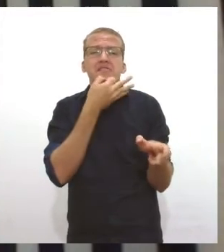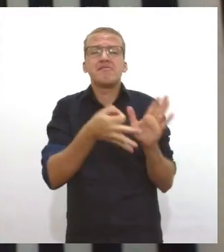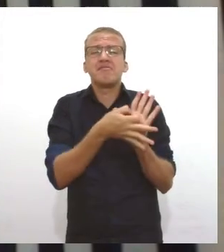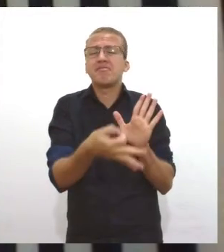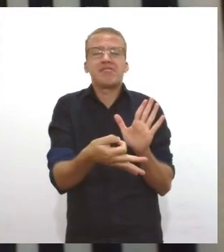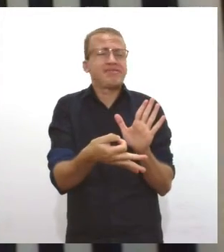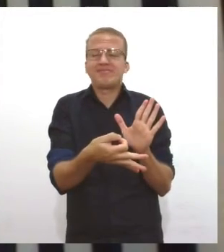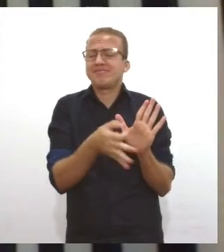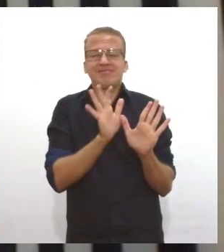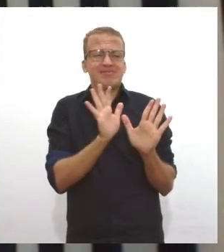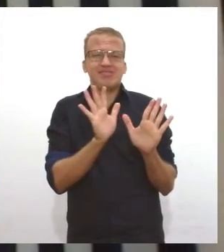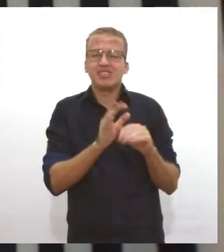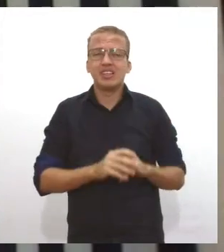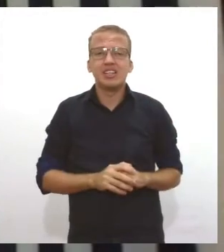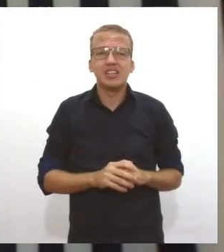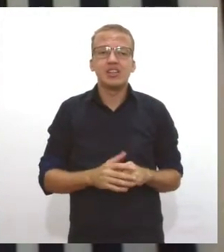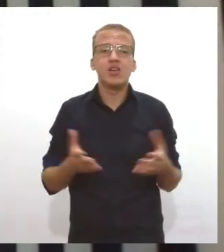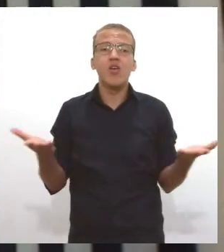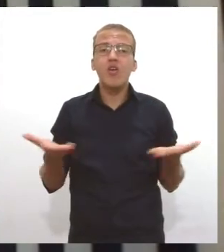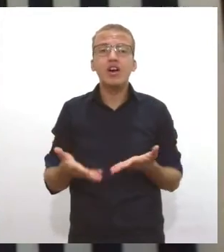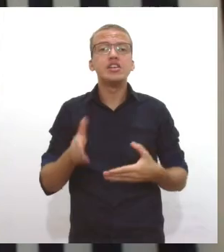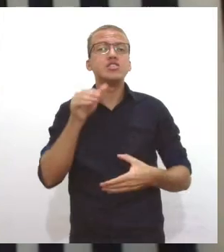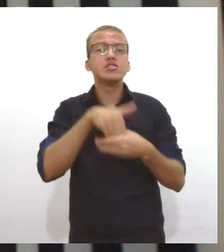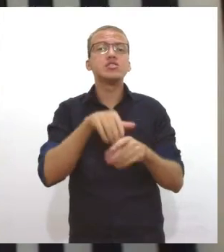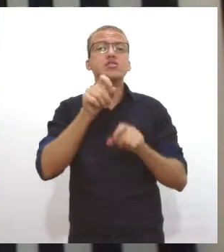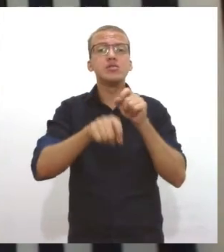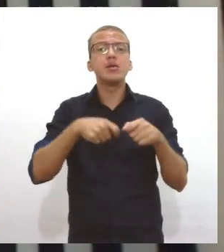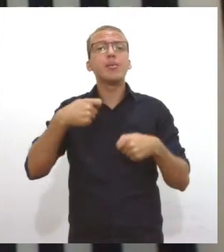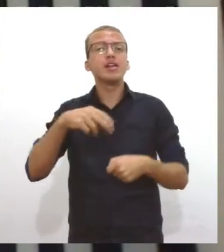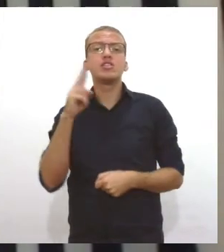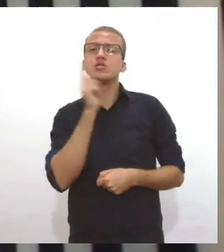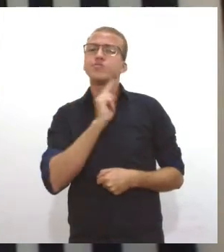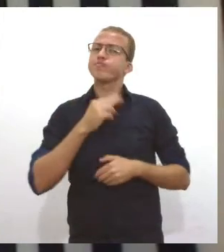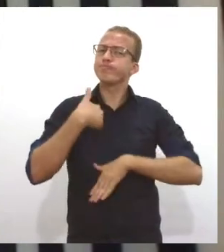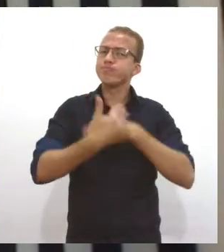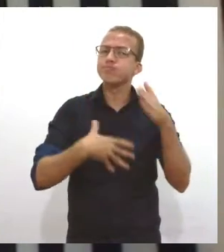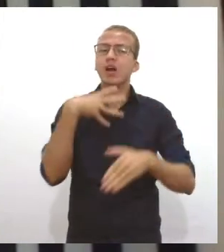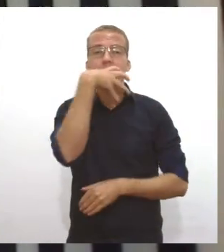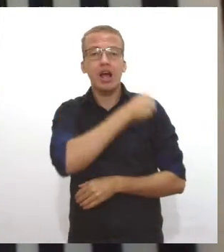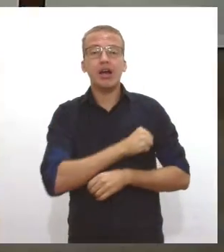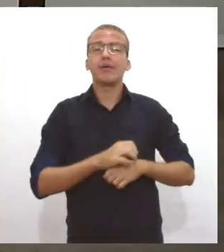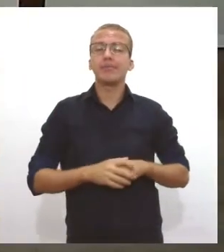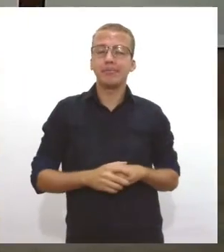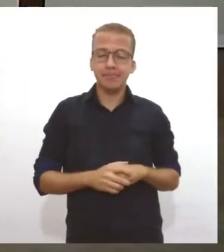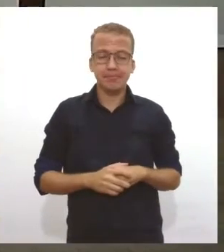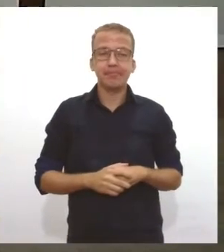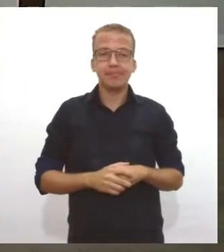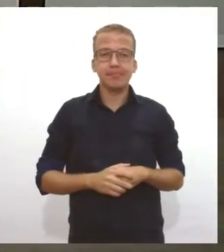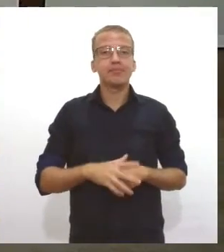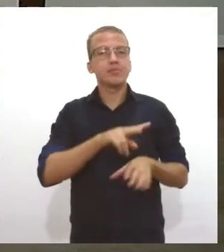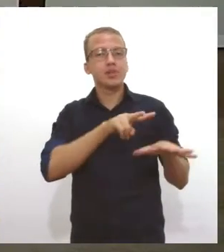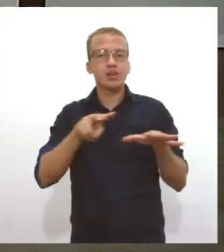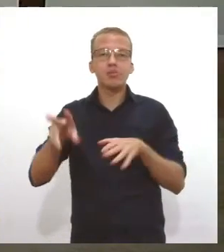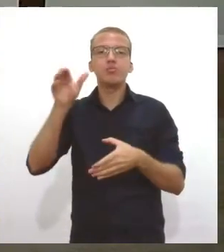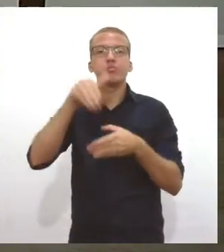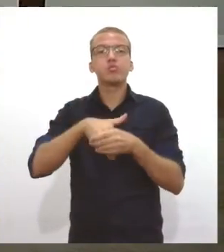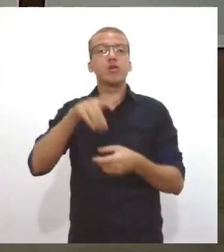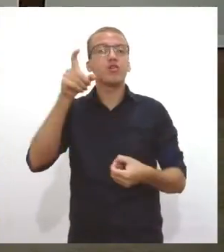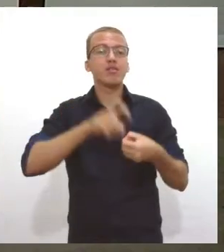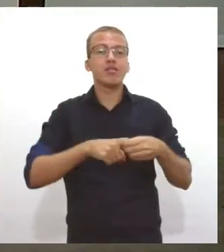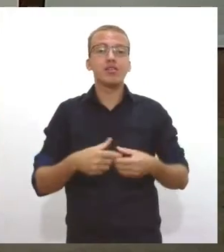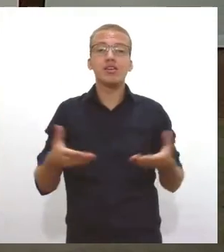hoje nós voltamos a urgência do projeto o mérito será votado na semana que vem ótimo é a